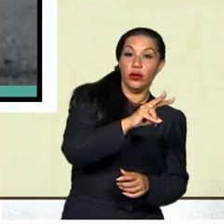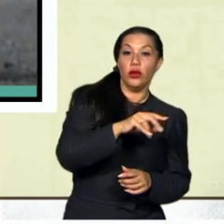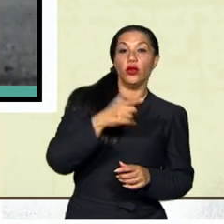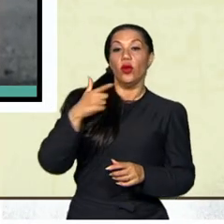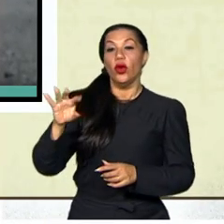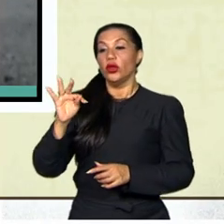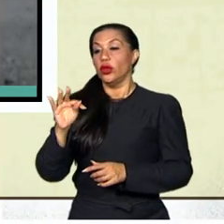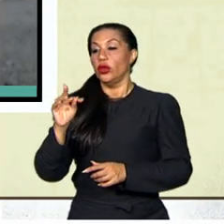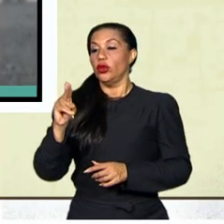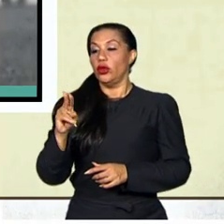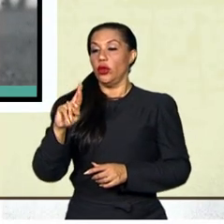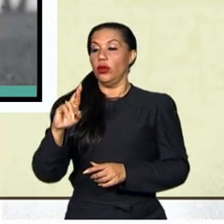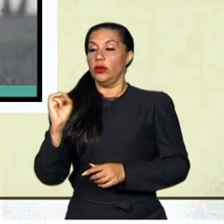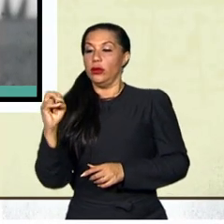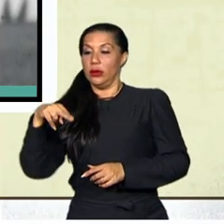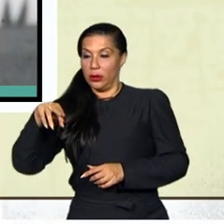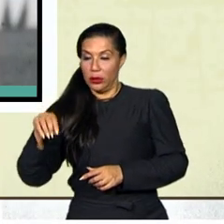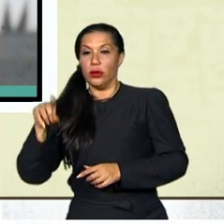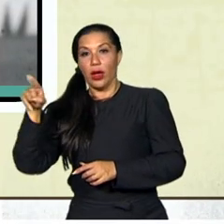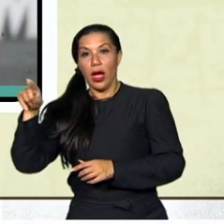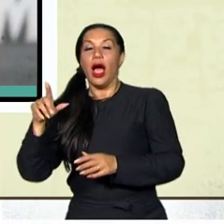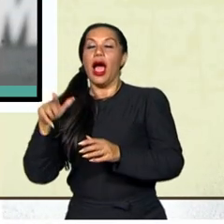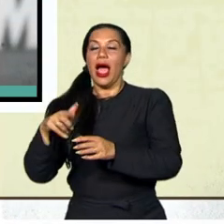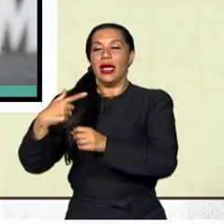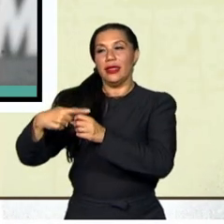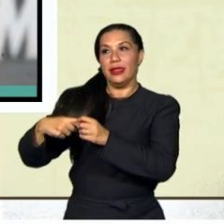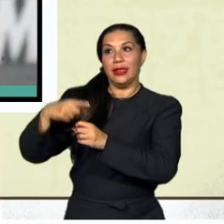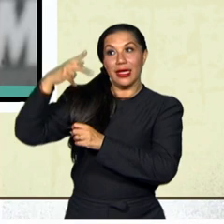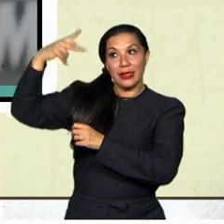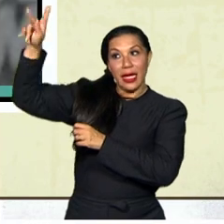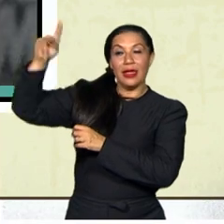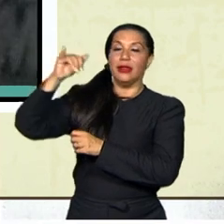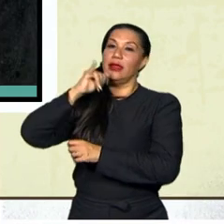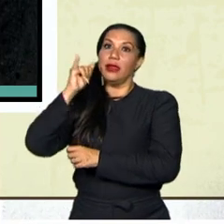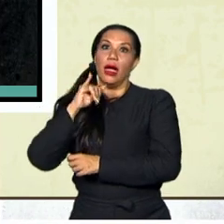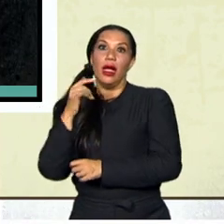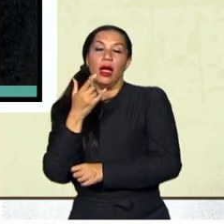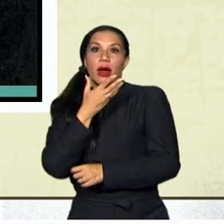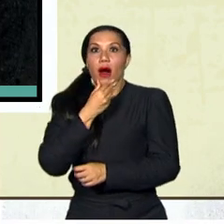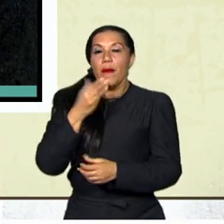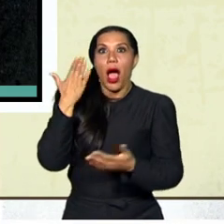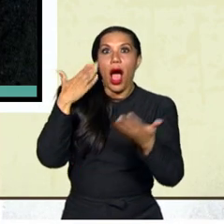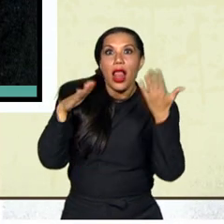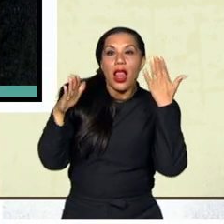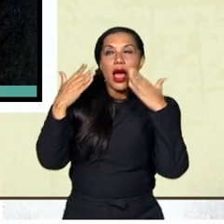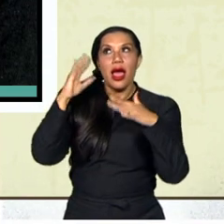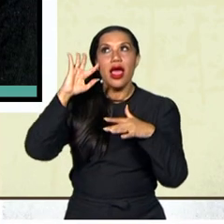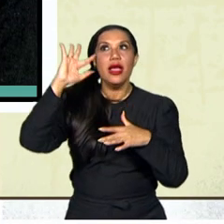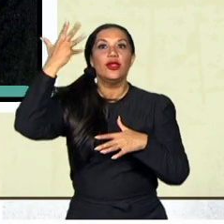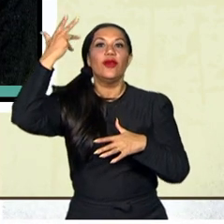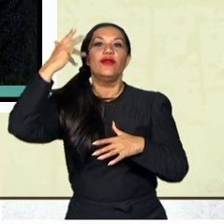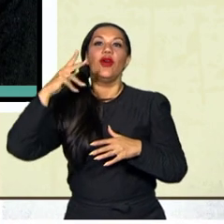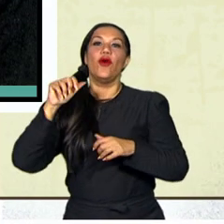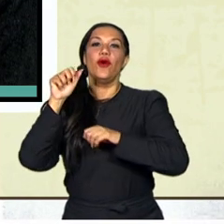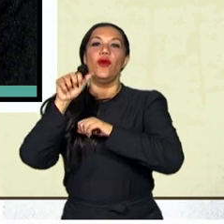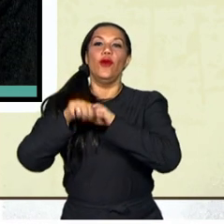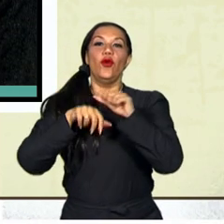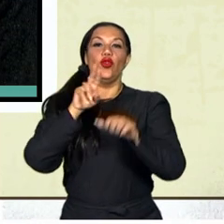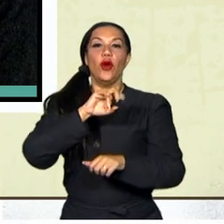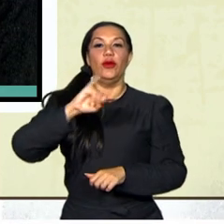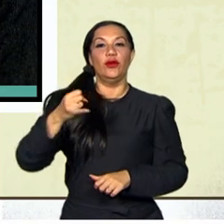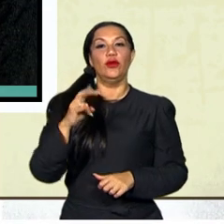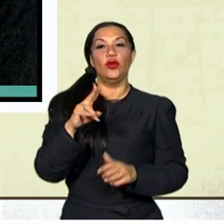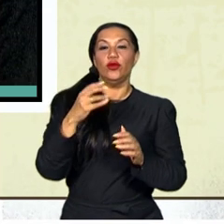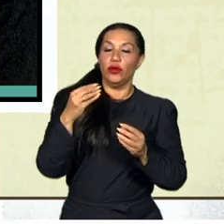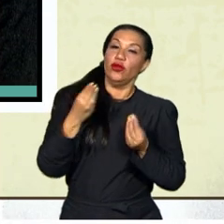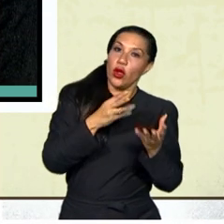Turino, ambas equipes da cidade de Turim, do norte da Itália. E ele ficou entusiasmado e resolveu dar o nome da Juventus para o